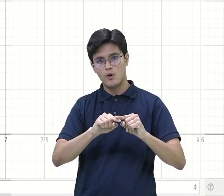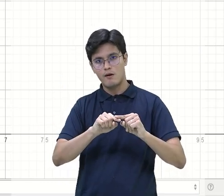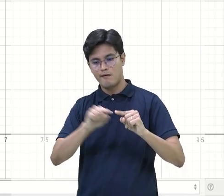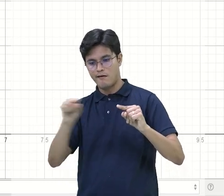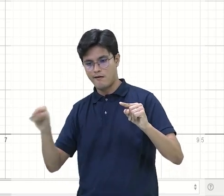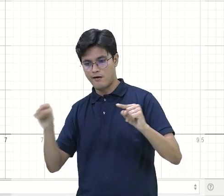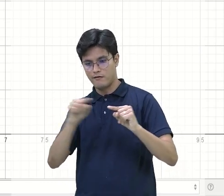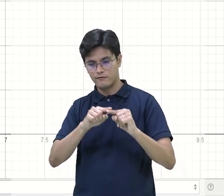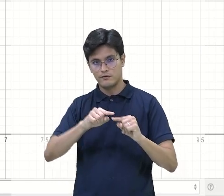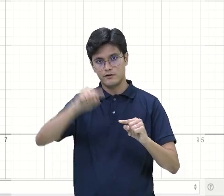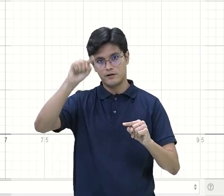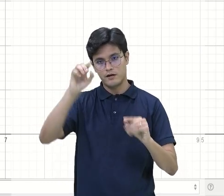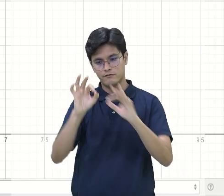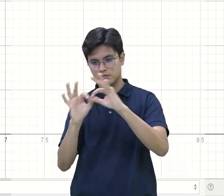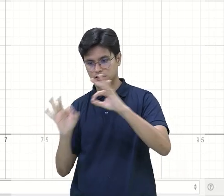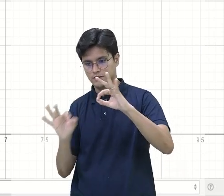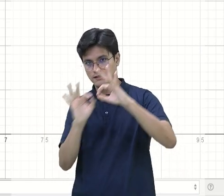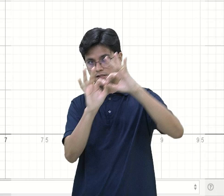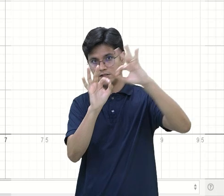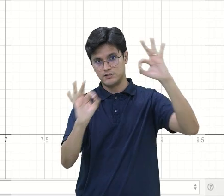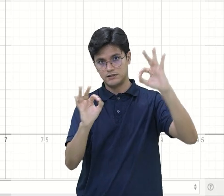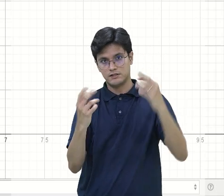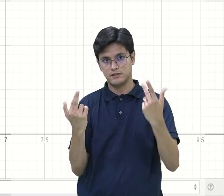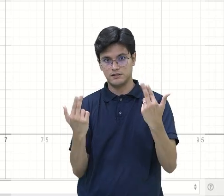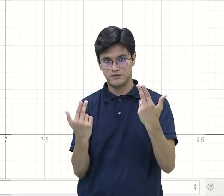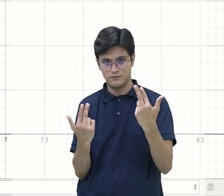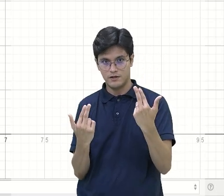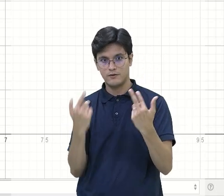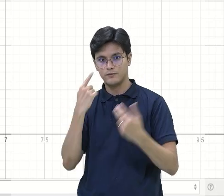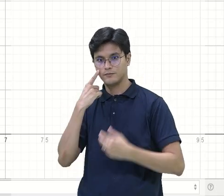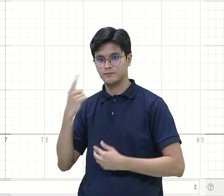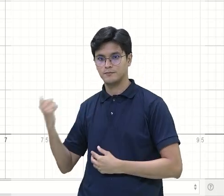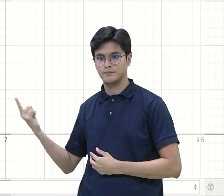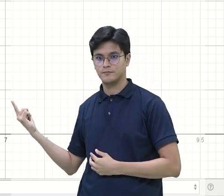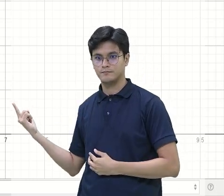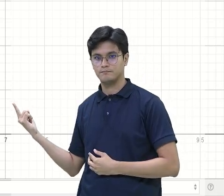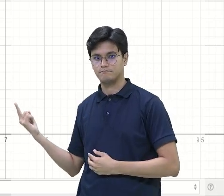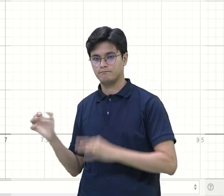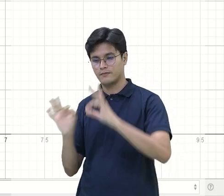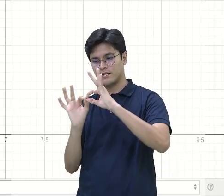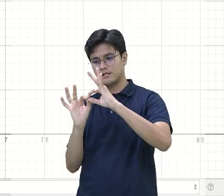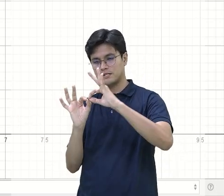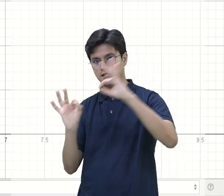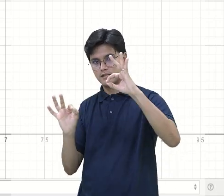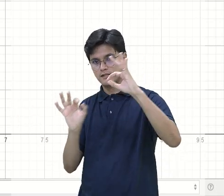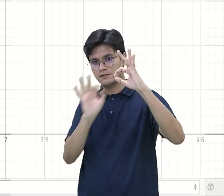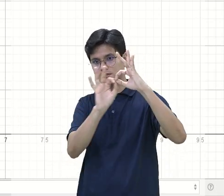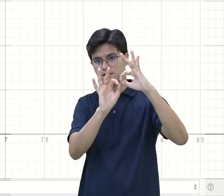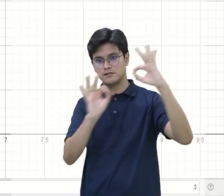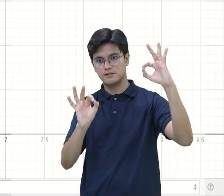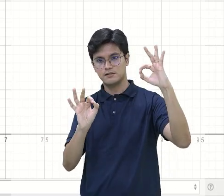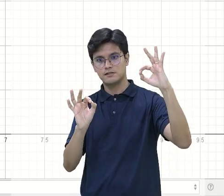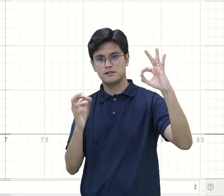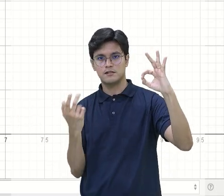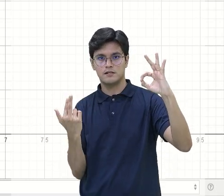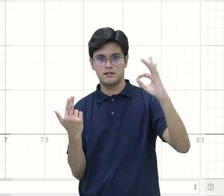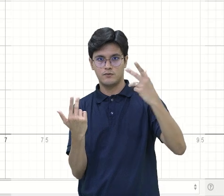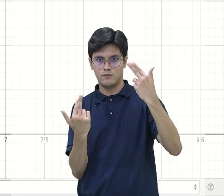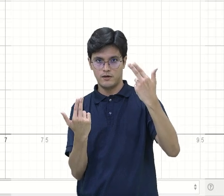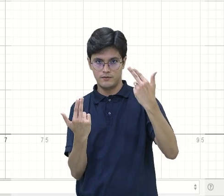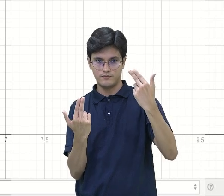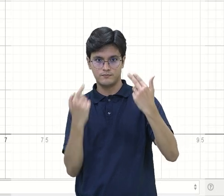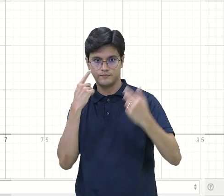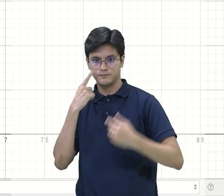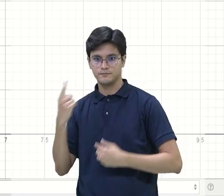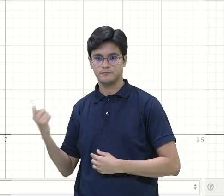distância aqui da reta verde para a reta vermelha, para a reta azul, é a mesma distância que da reta